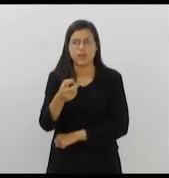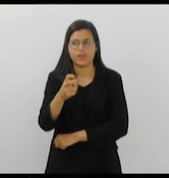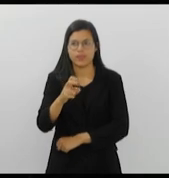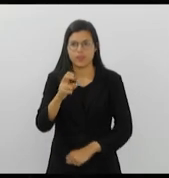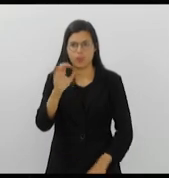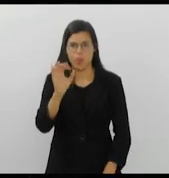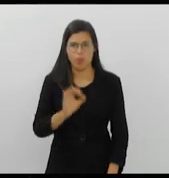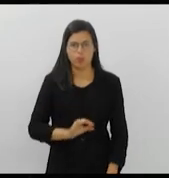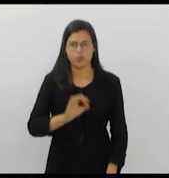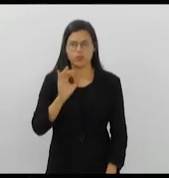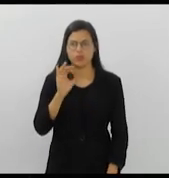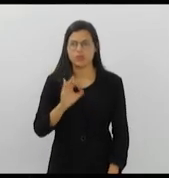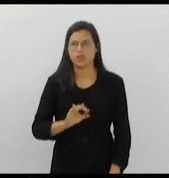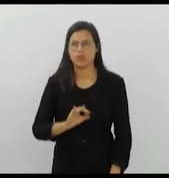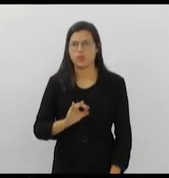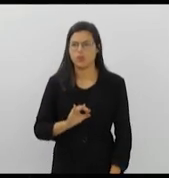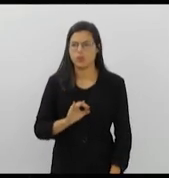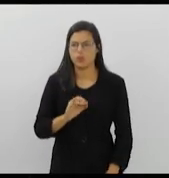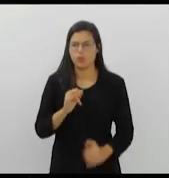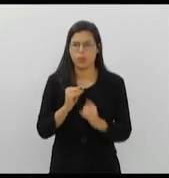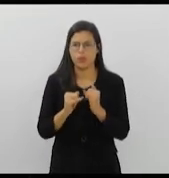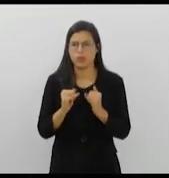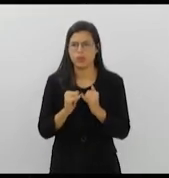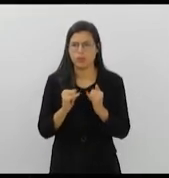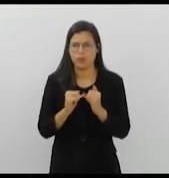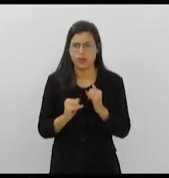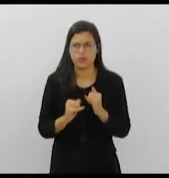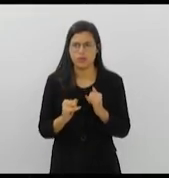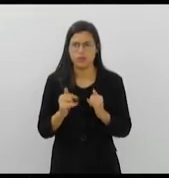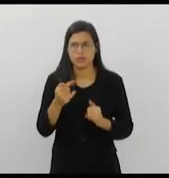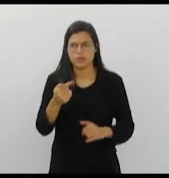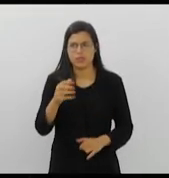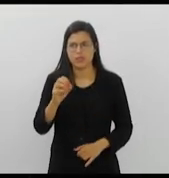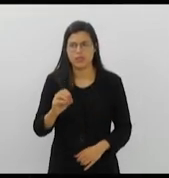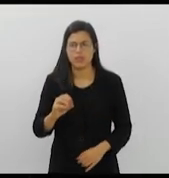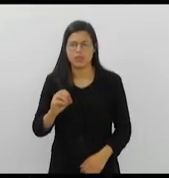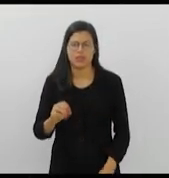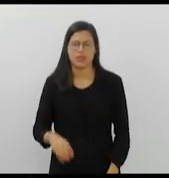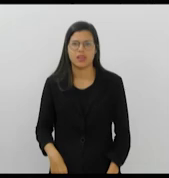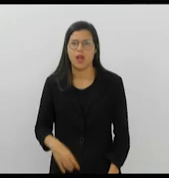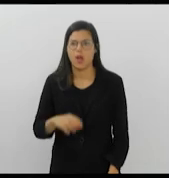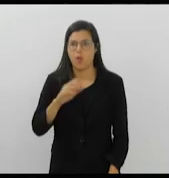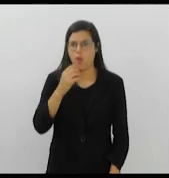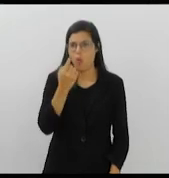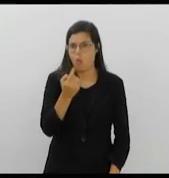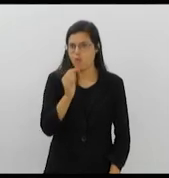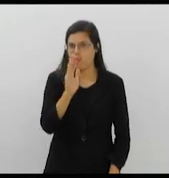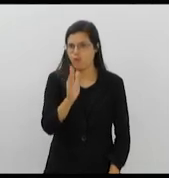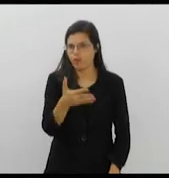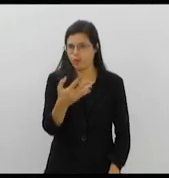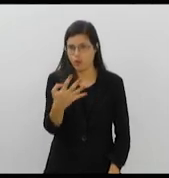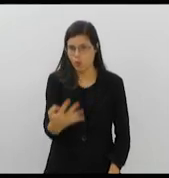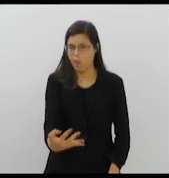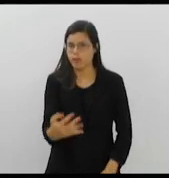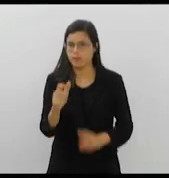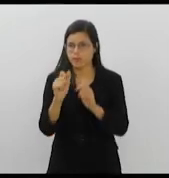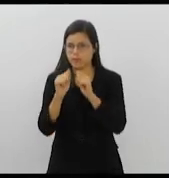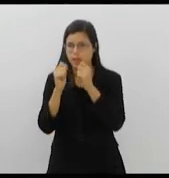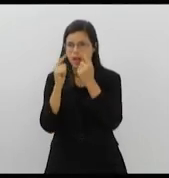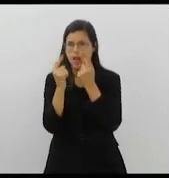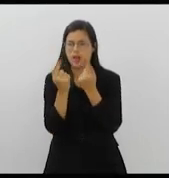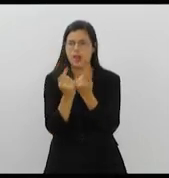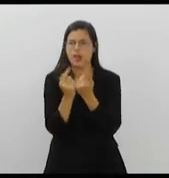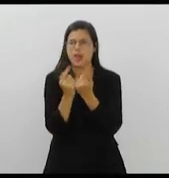25%, aproximadamente, de 70. Um quarto da Assembleia Legislativa está